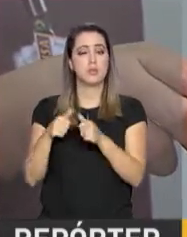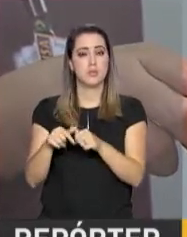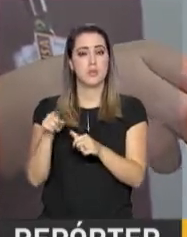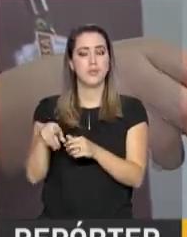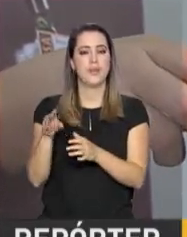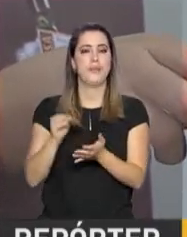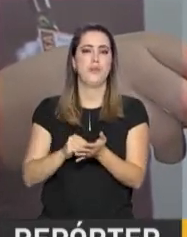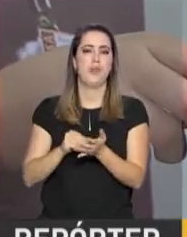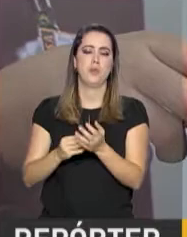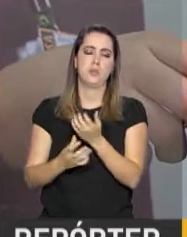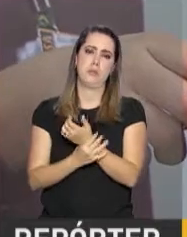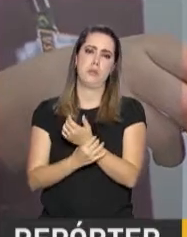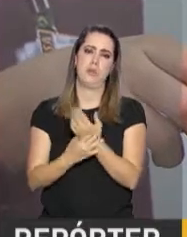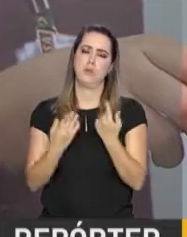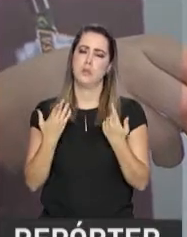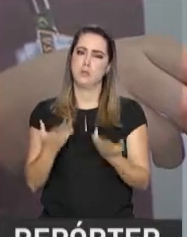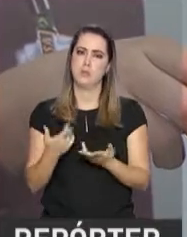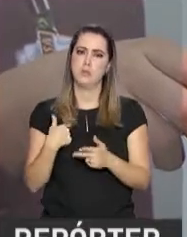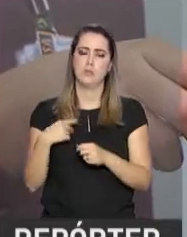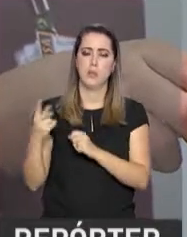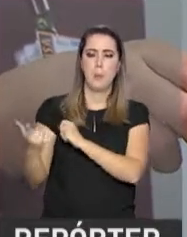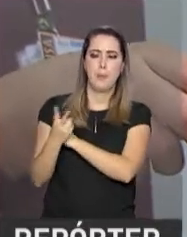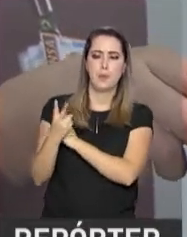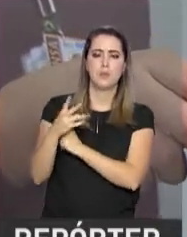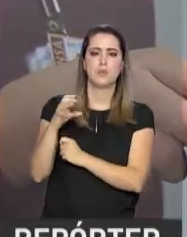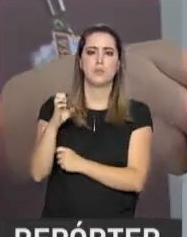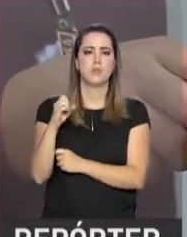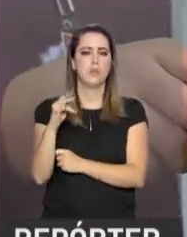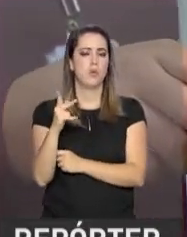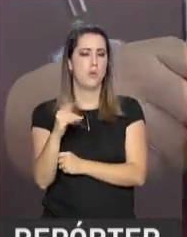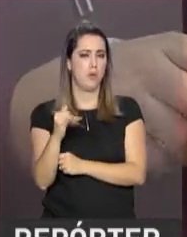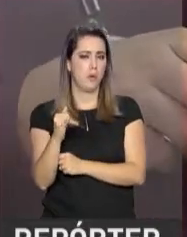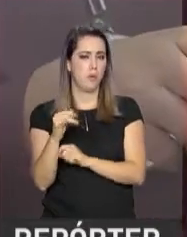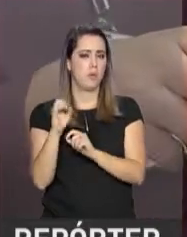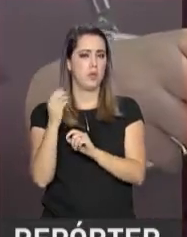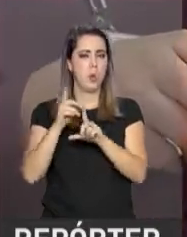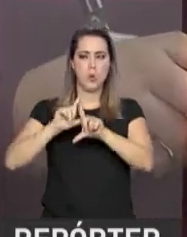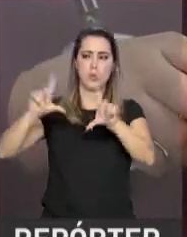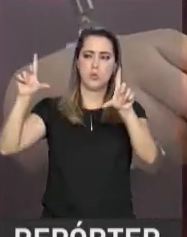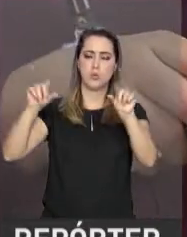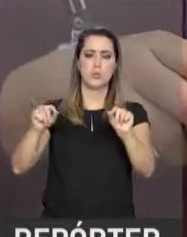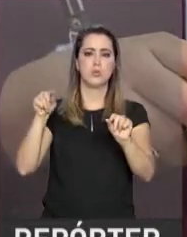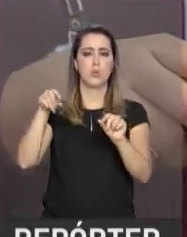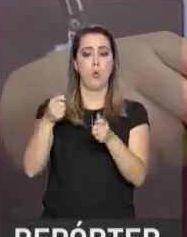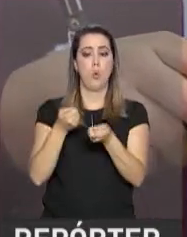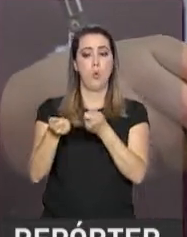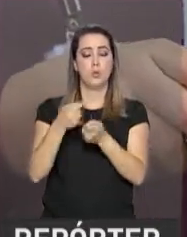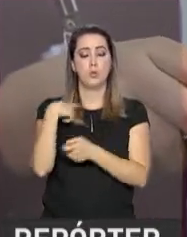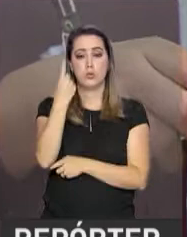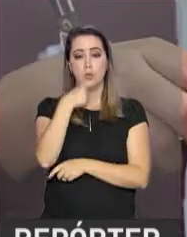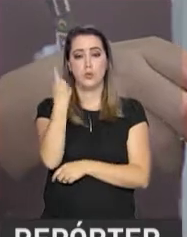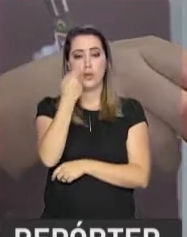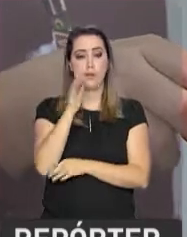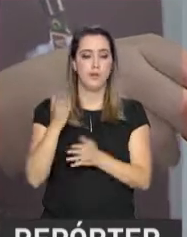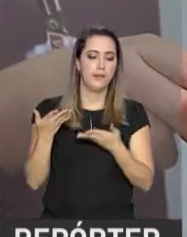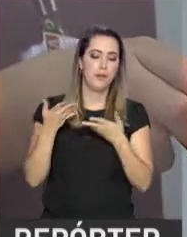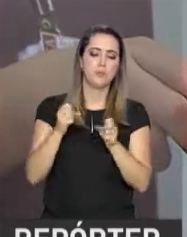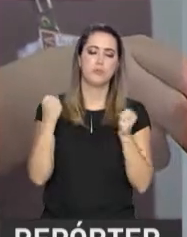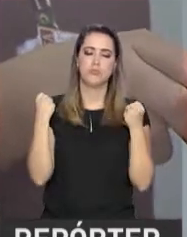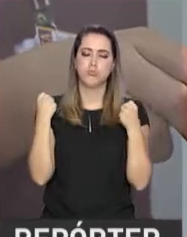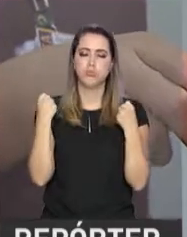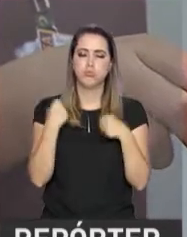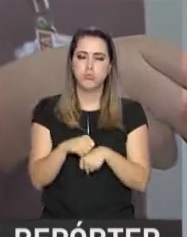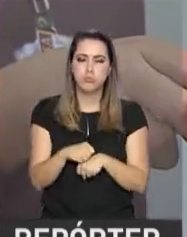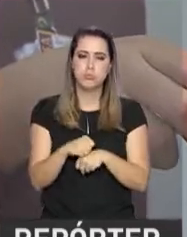uma proteção coletiva por exemplo uma proteção periférica de uma sinalização é a falta de controle de jornada que leva à exaustão do